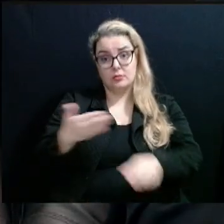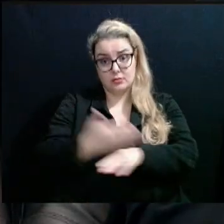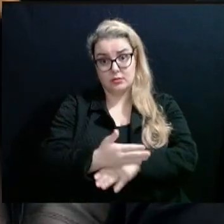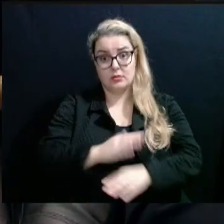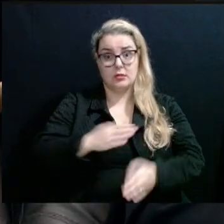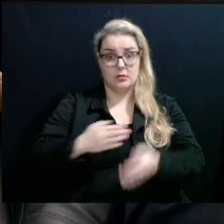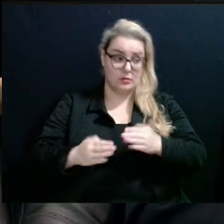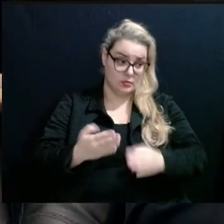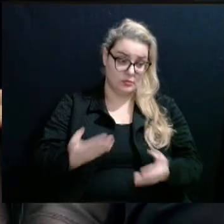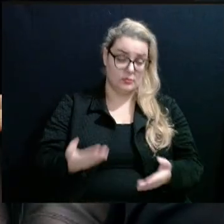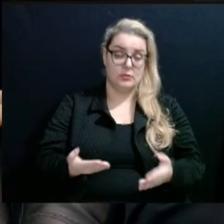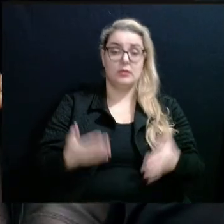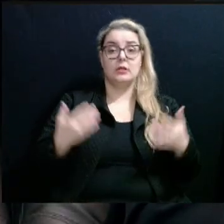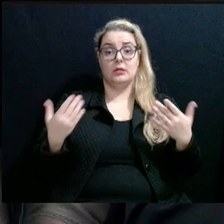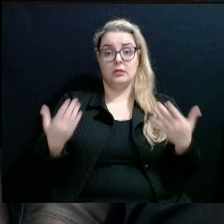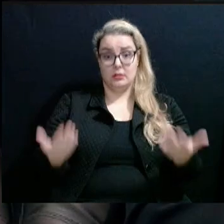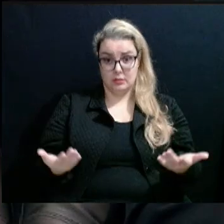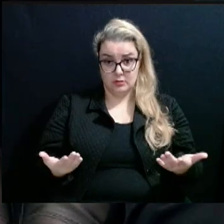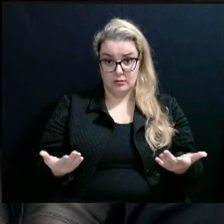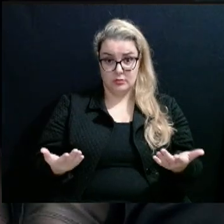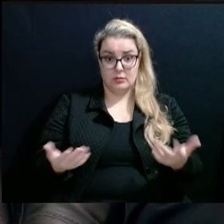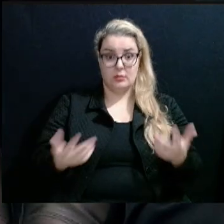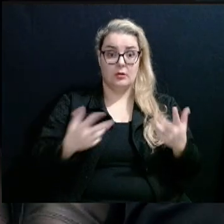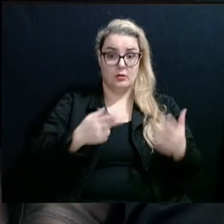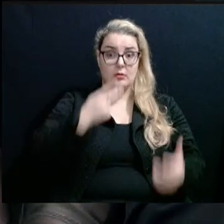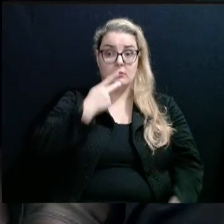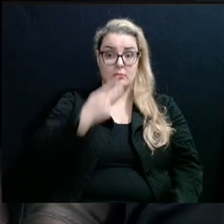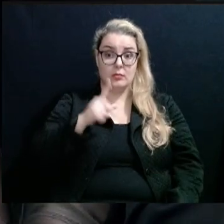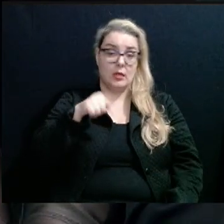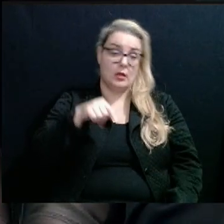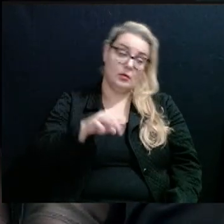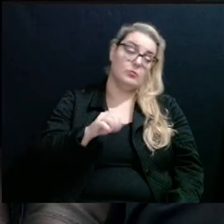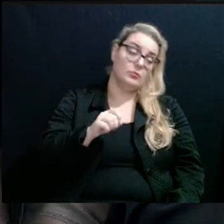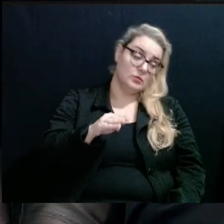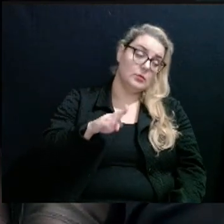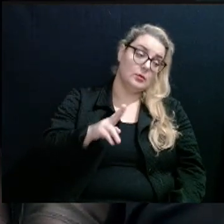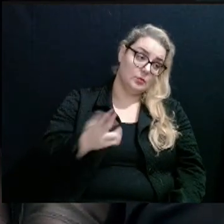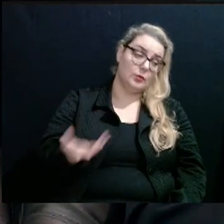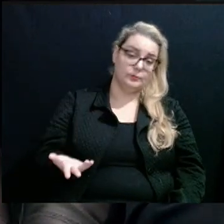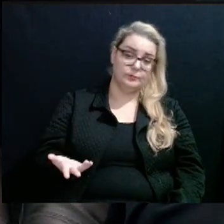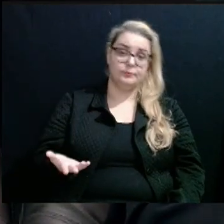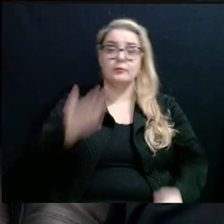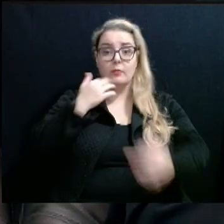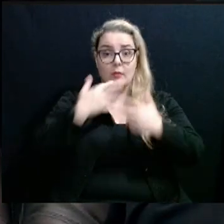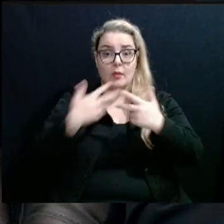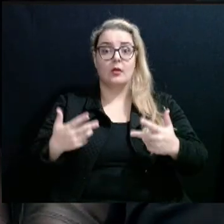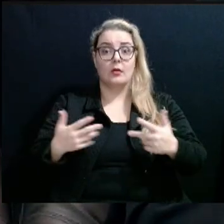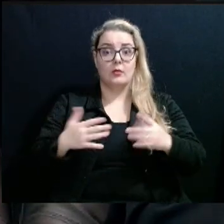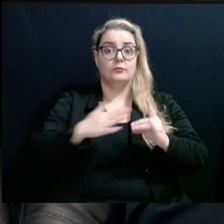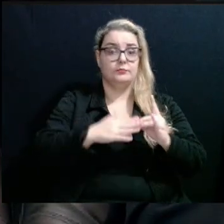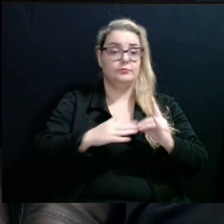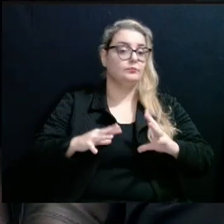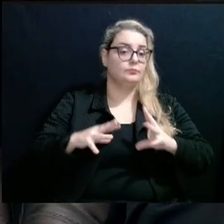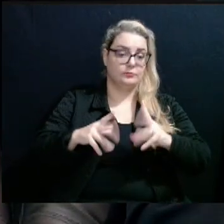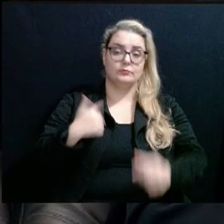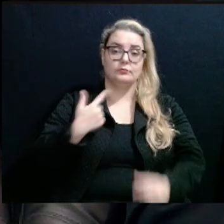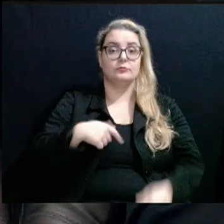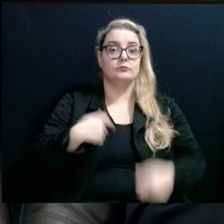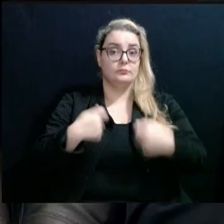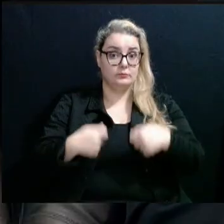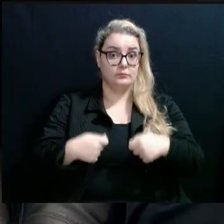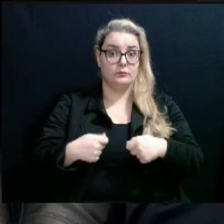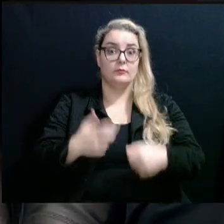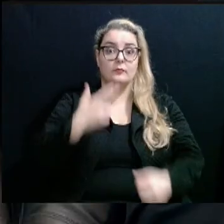Então, como você disse, é um tabu. A alimentação vegetariana, ela supre sim todas as nossas necessidades nutricionais quando feita de